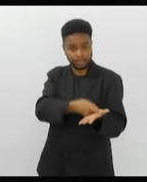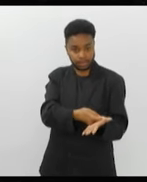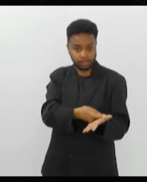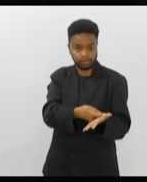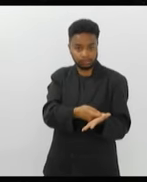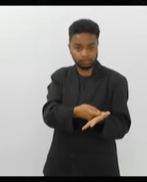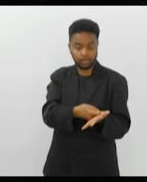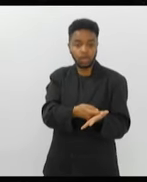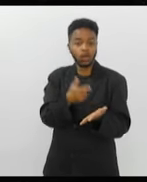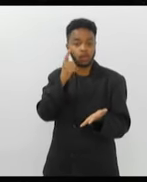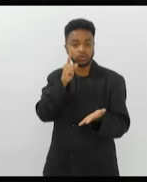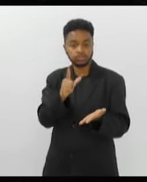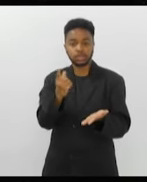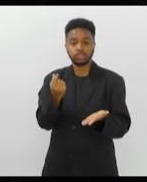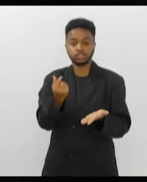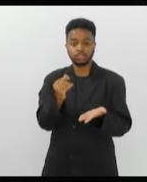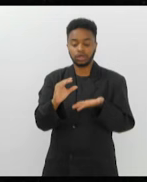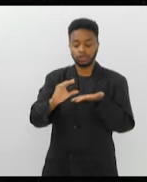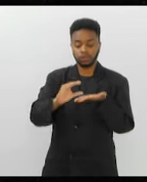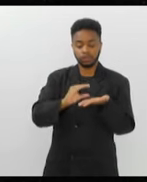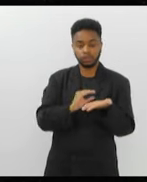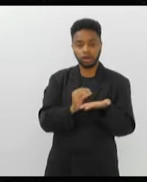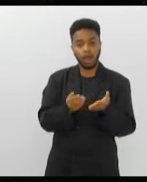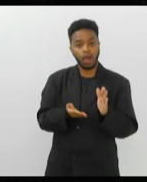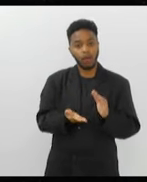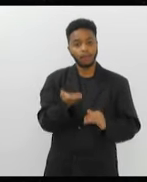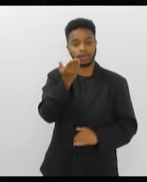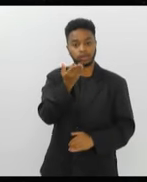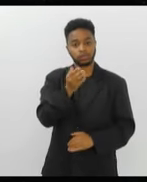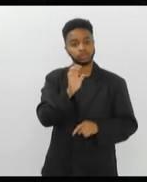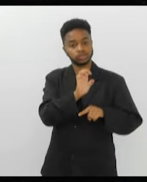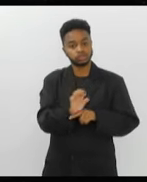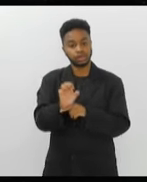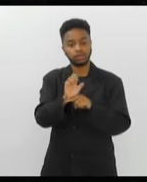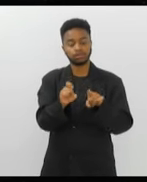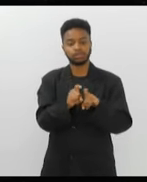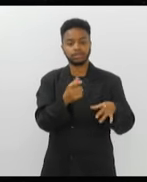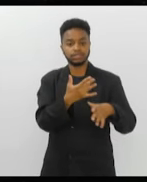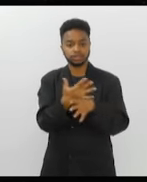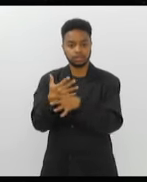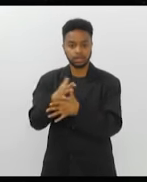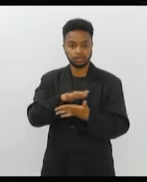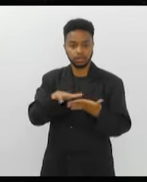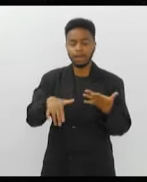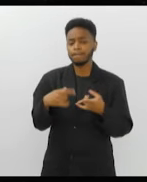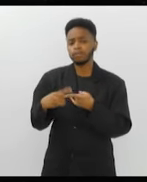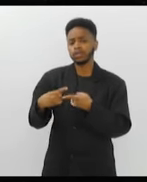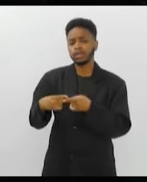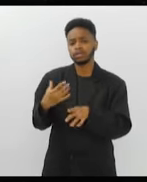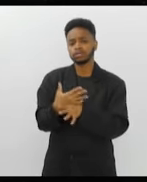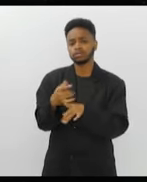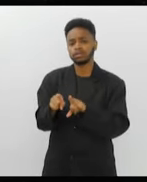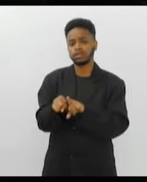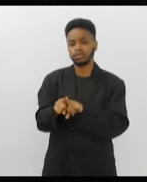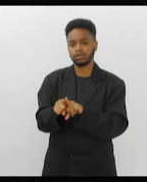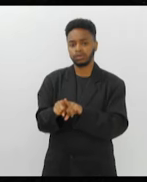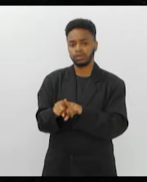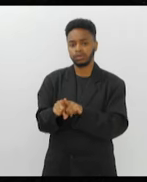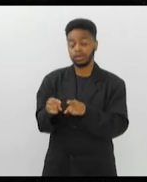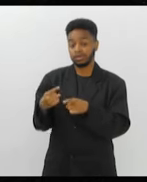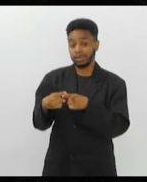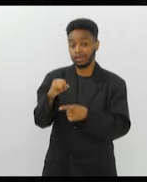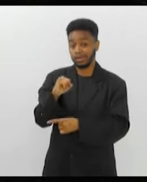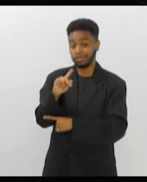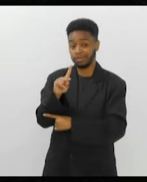melhora a receita do Estado e dos municípios. E por que dos municípios? O IPVA